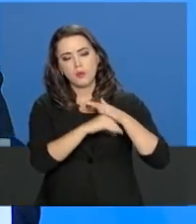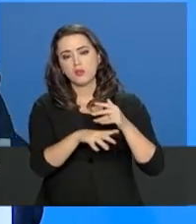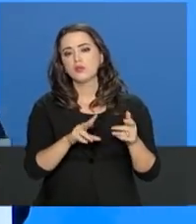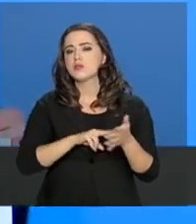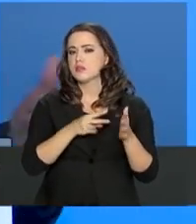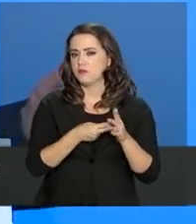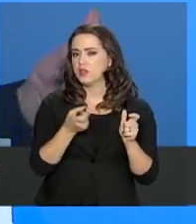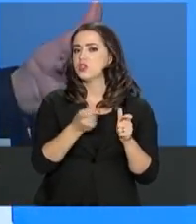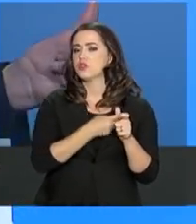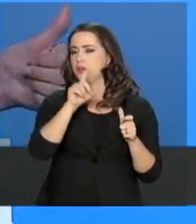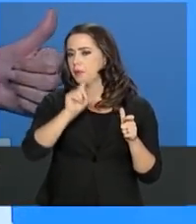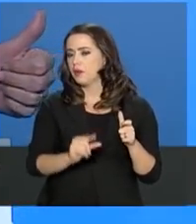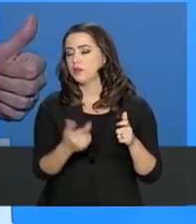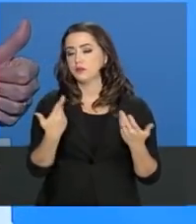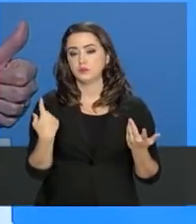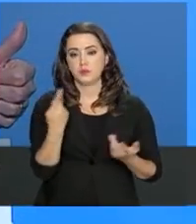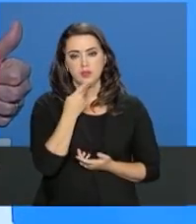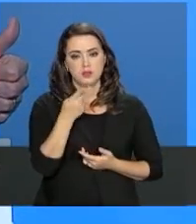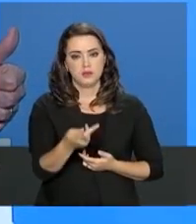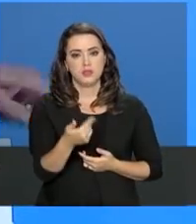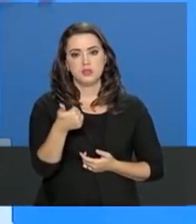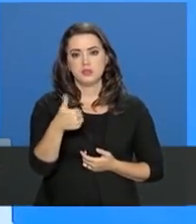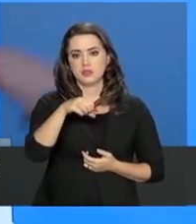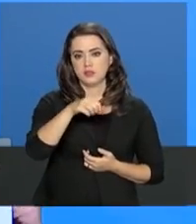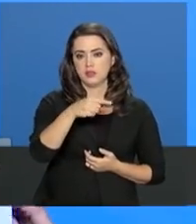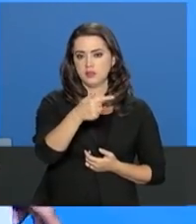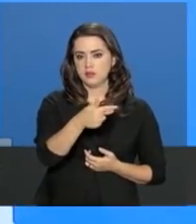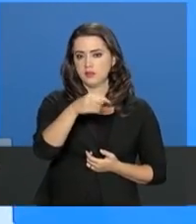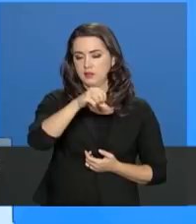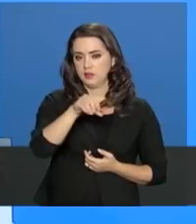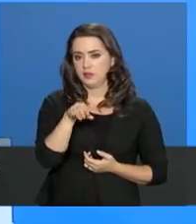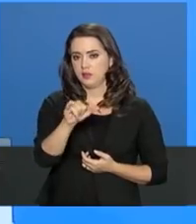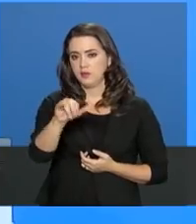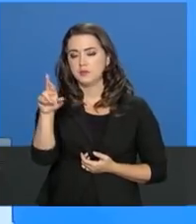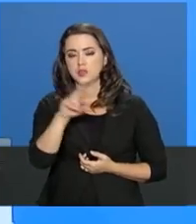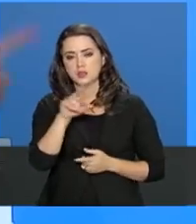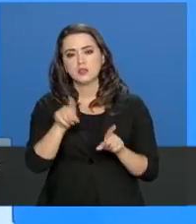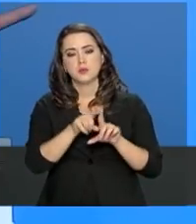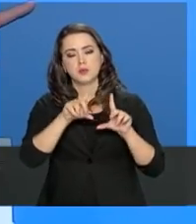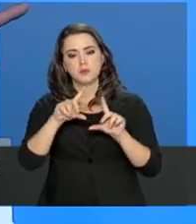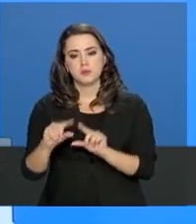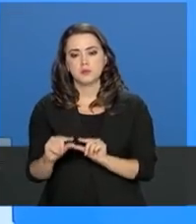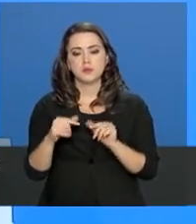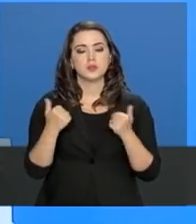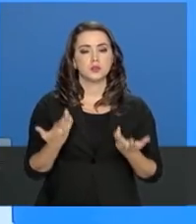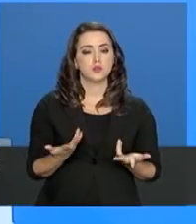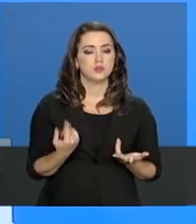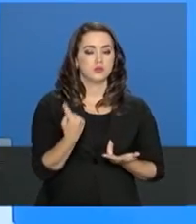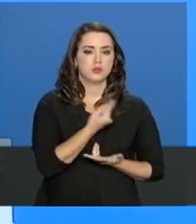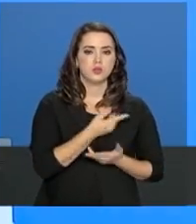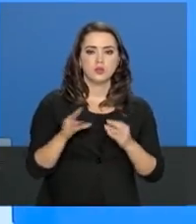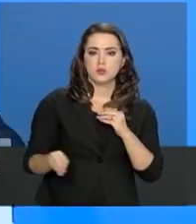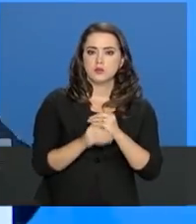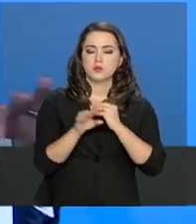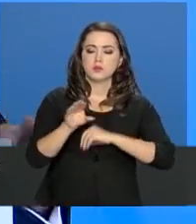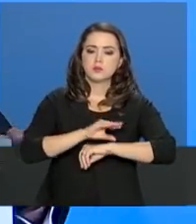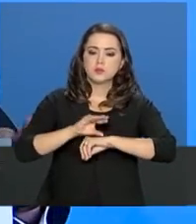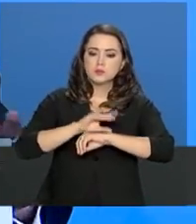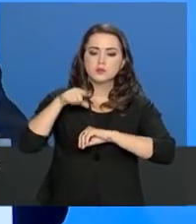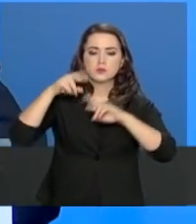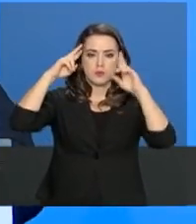anunciado como de resto quando anunciamos 179 bilhões também foi menor por isso que a nossa emenda constitucional muito